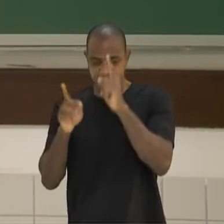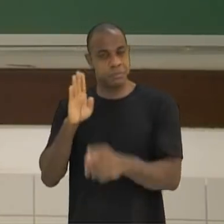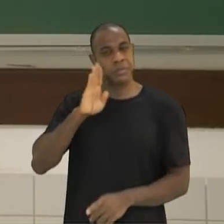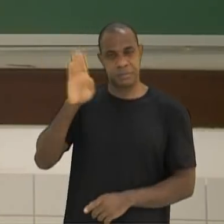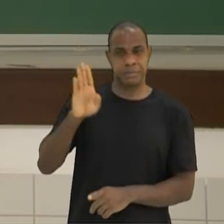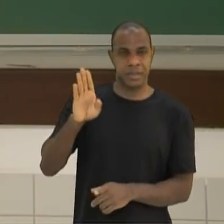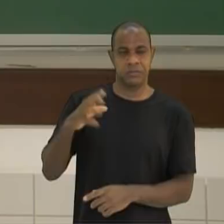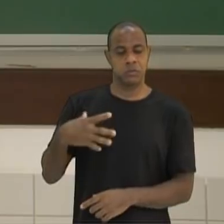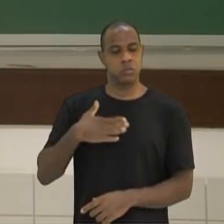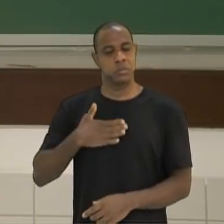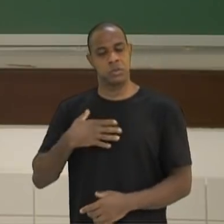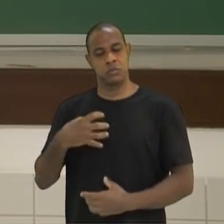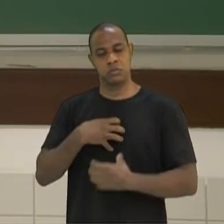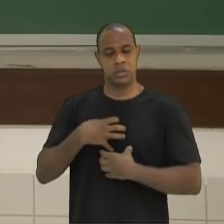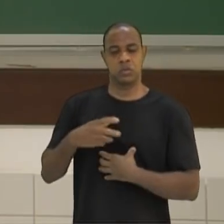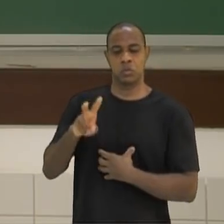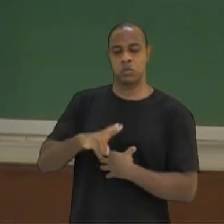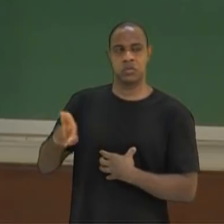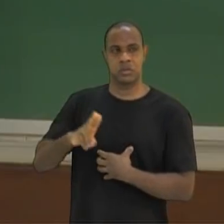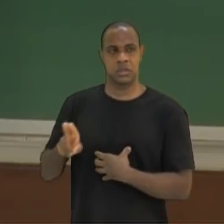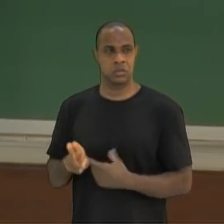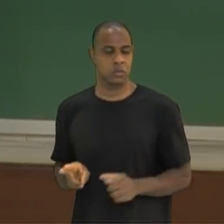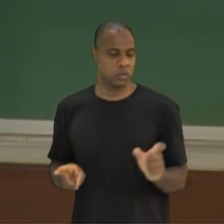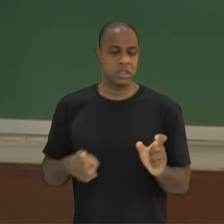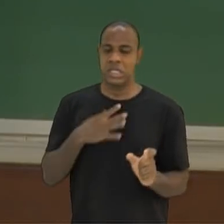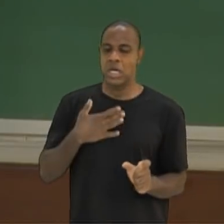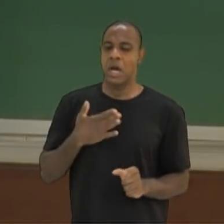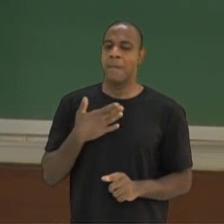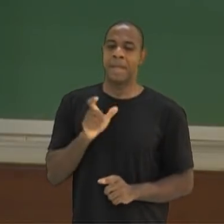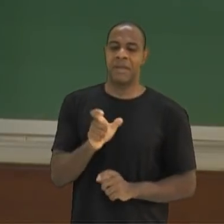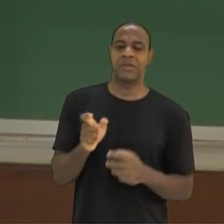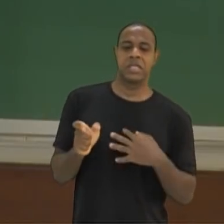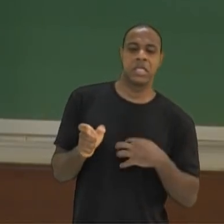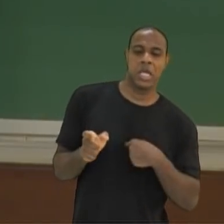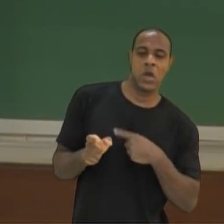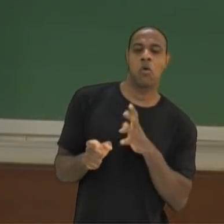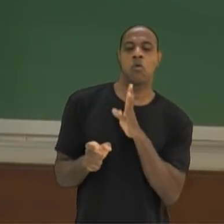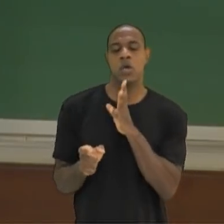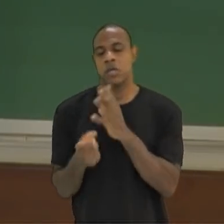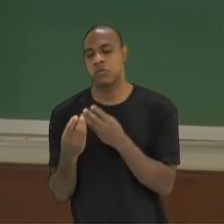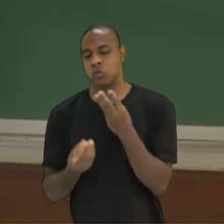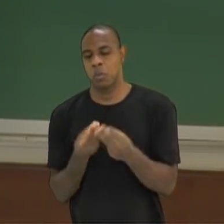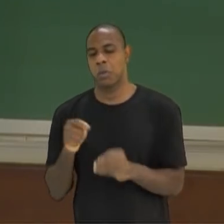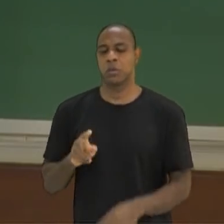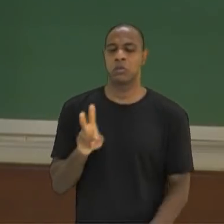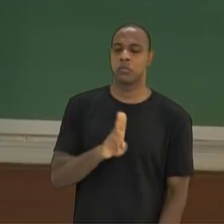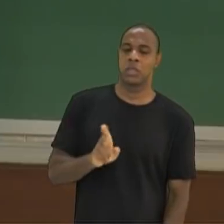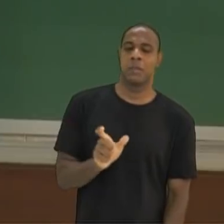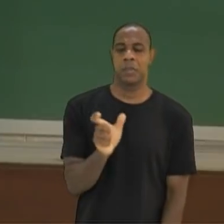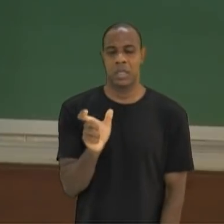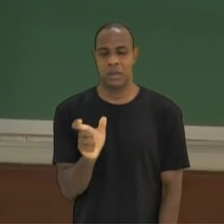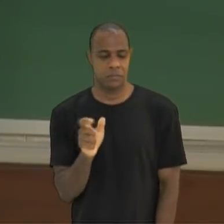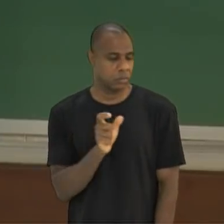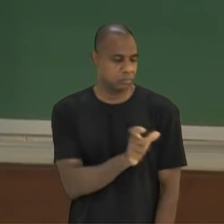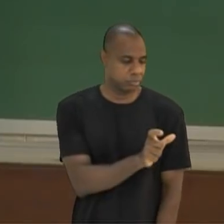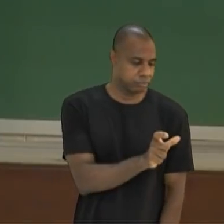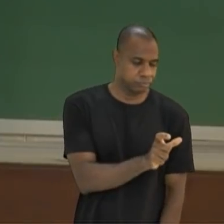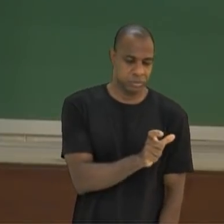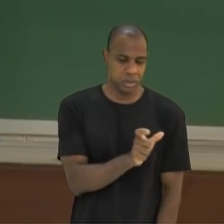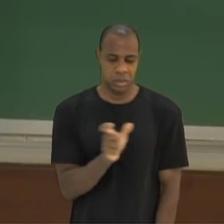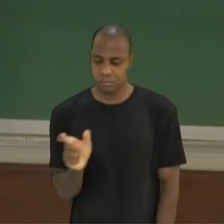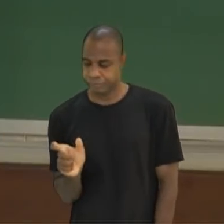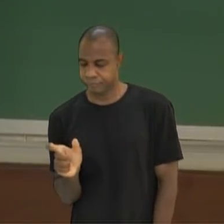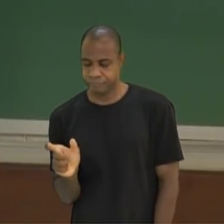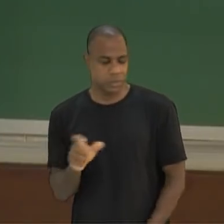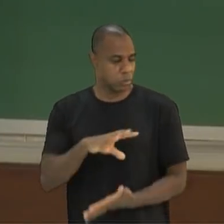do meu jeito, usando as palavras que eu conheço. Eu posso sim utilizar algumas palavras do autor original, mas sem